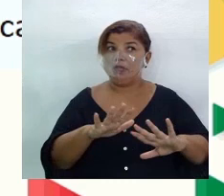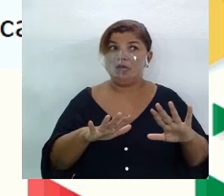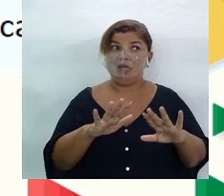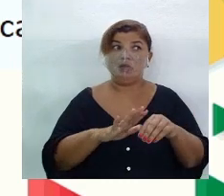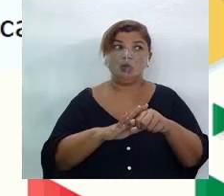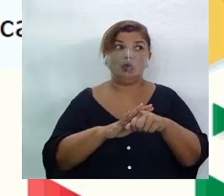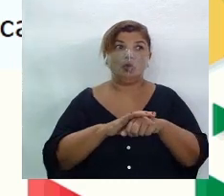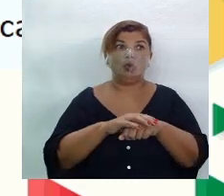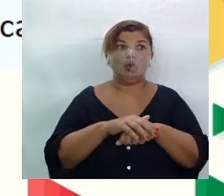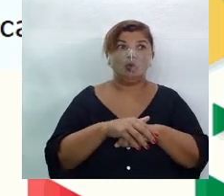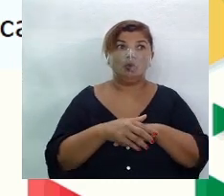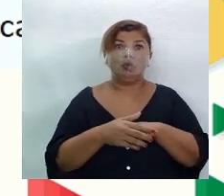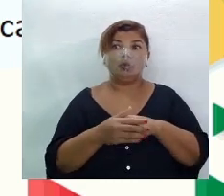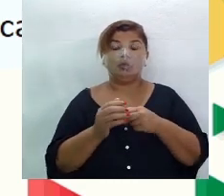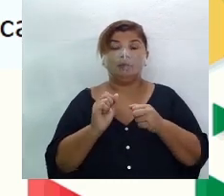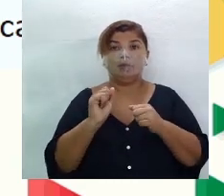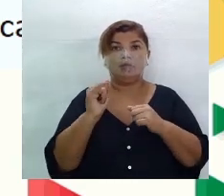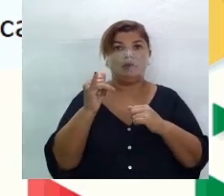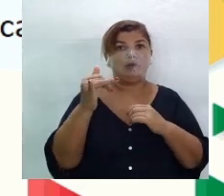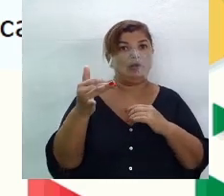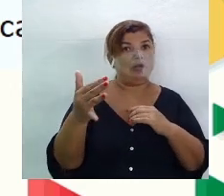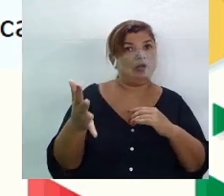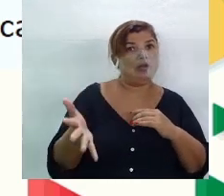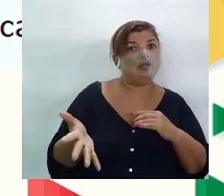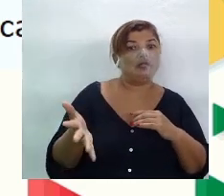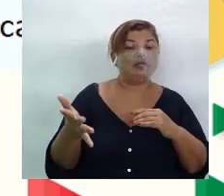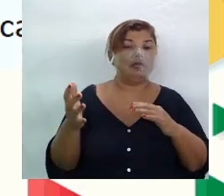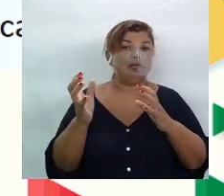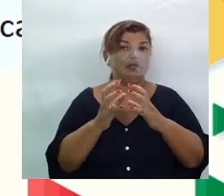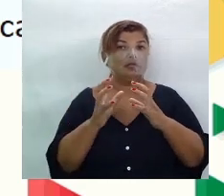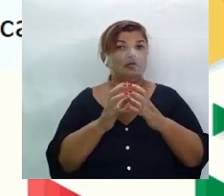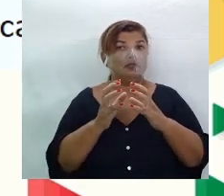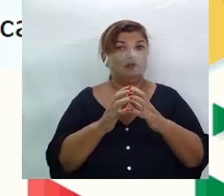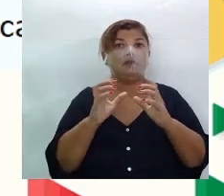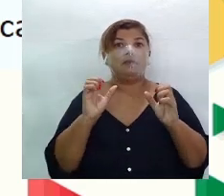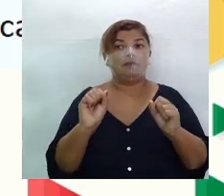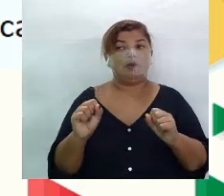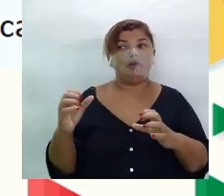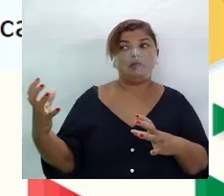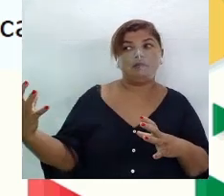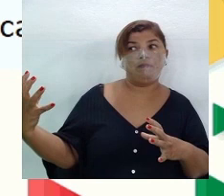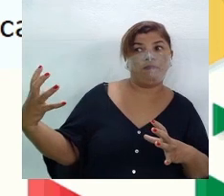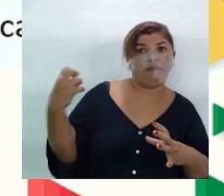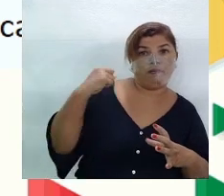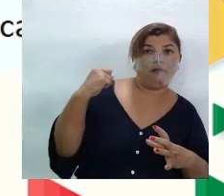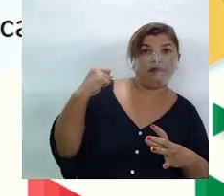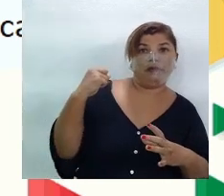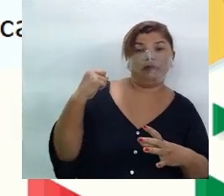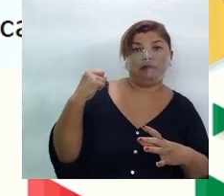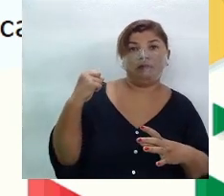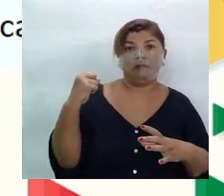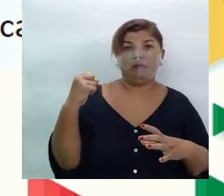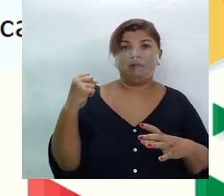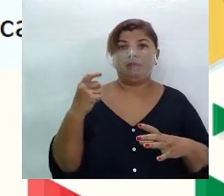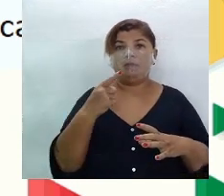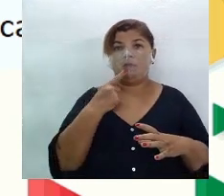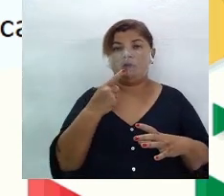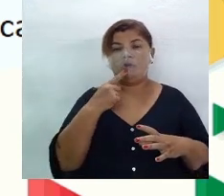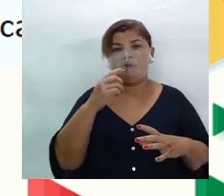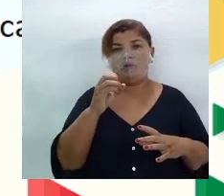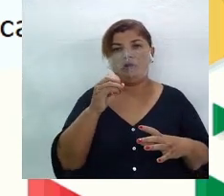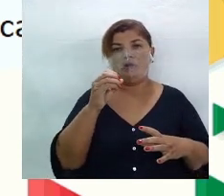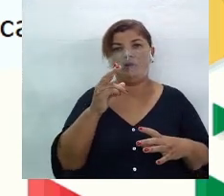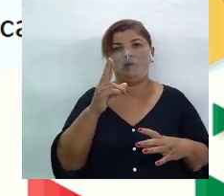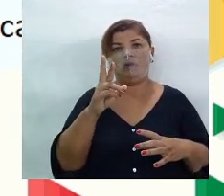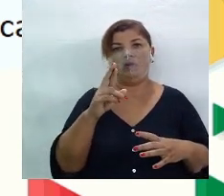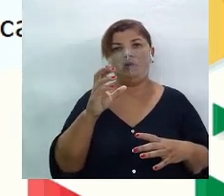noite e ficar por altas madrugadas na nossa cidade. Você pode ser atacado pelo Boca de Ouro, que é uma assombração